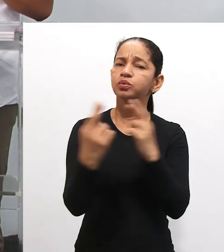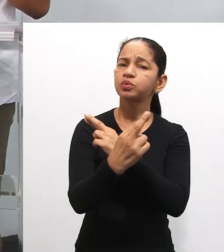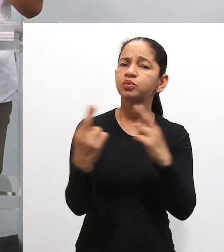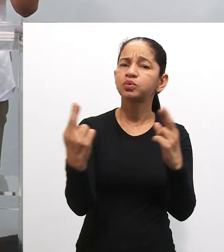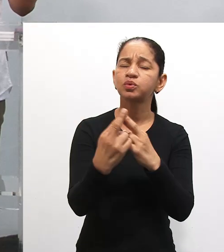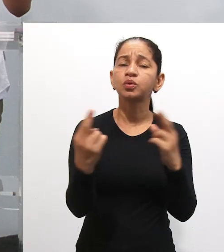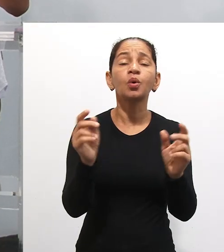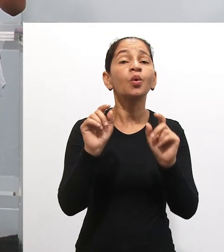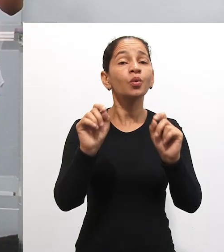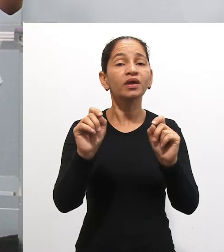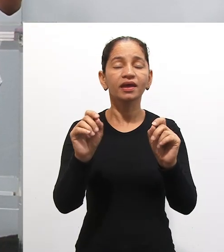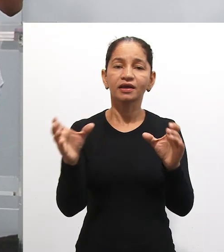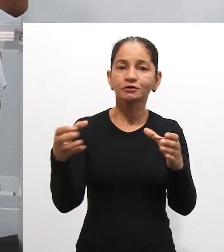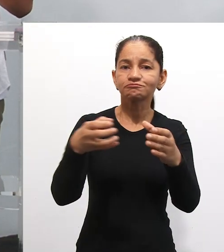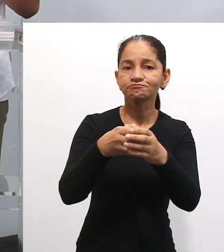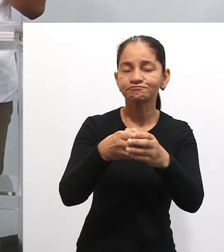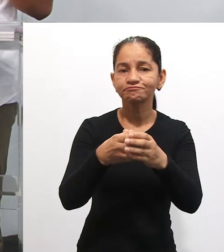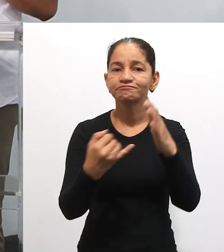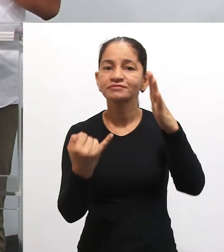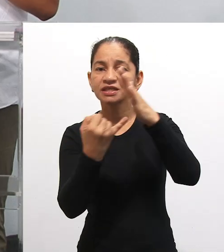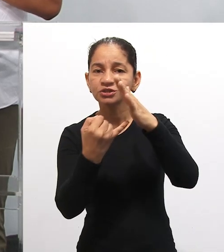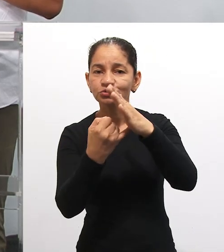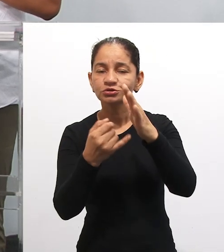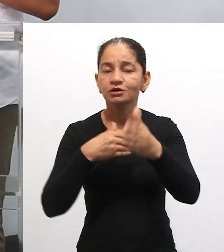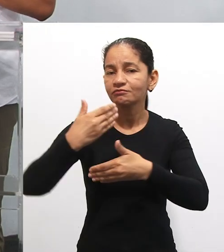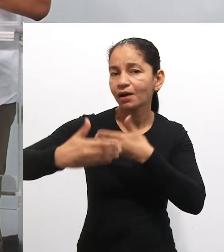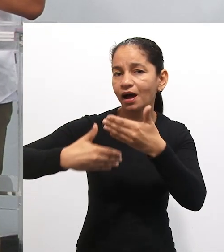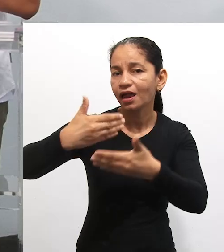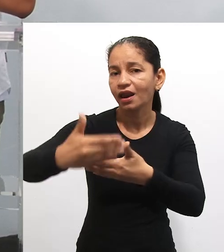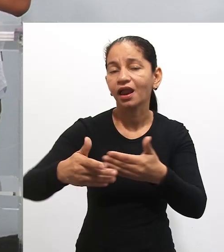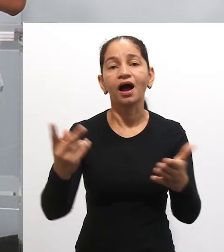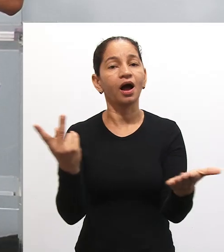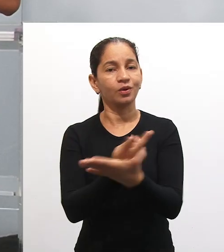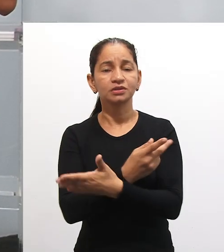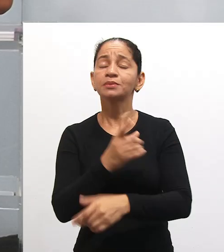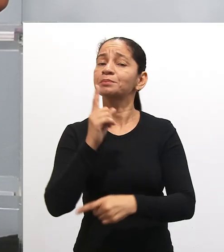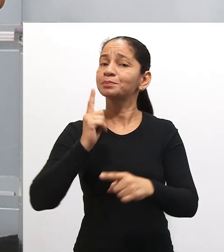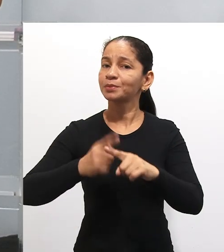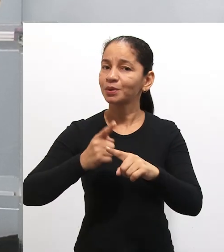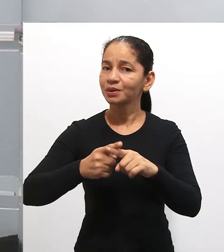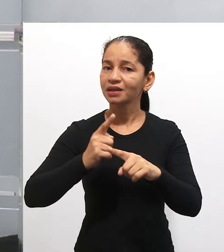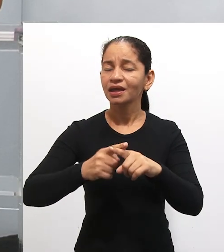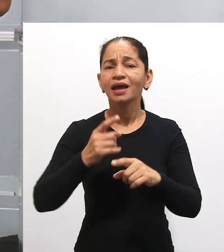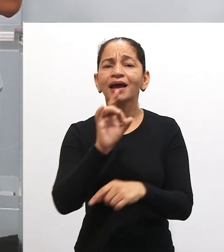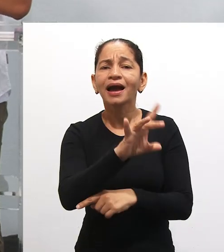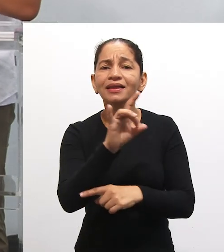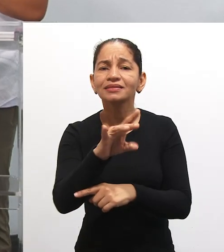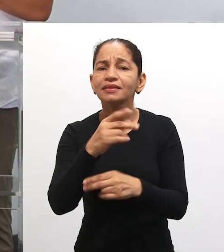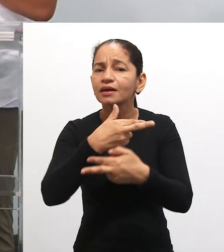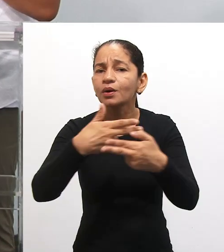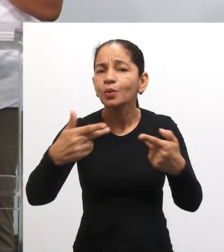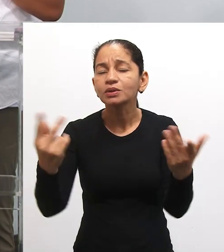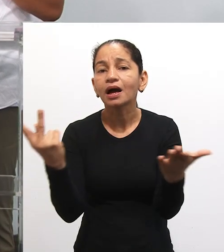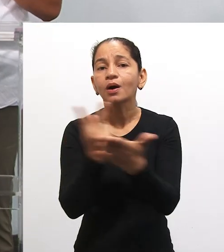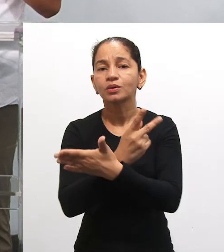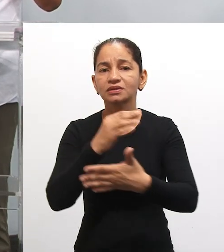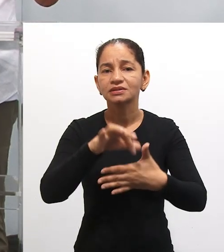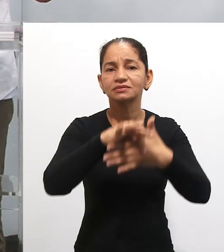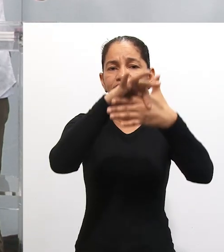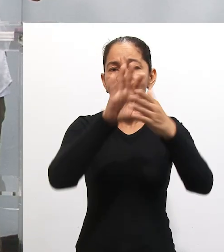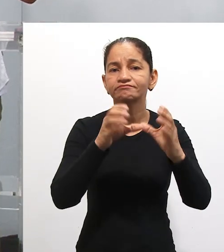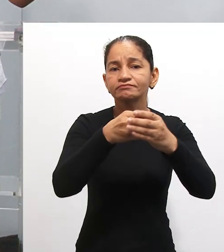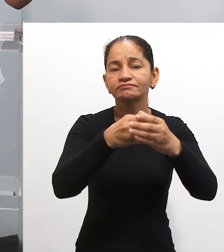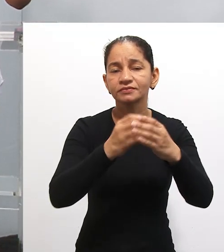que forma essa cultura institucional. Cada trabalho ocorre à distância essencial, uma